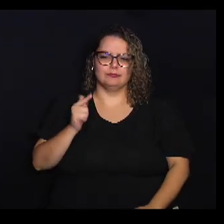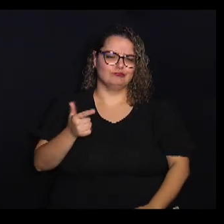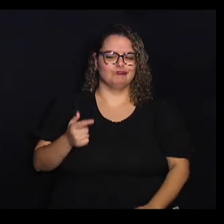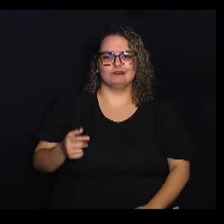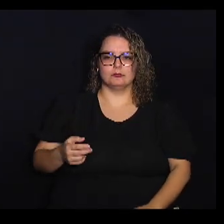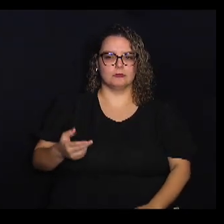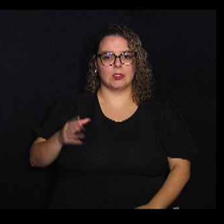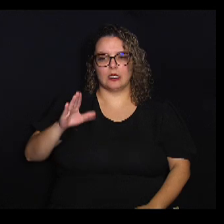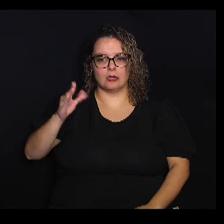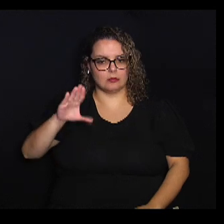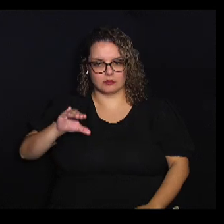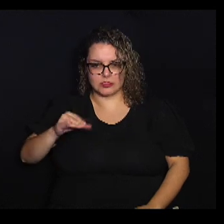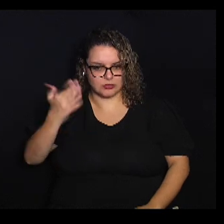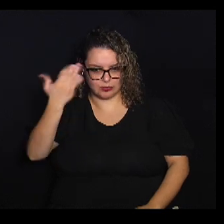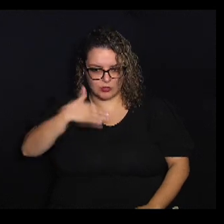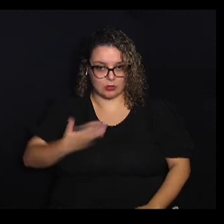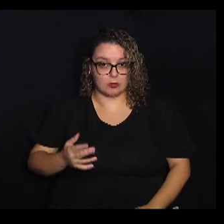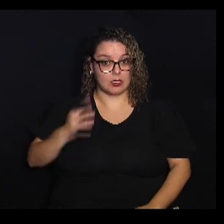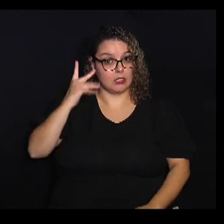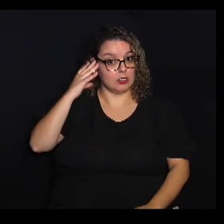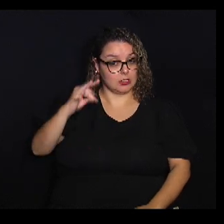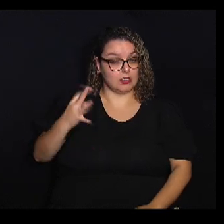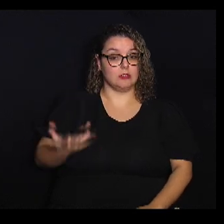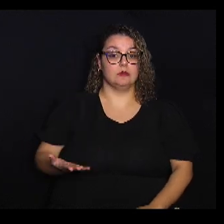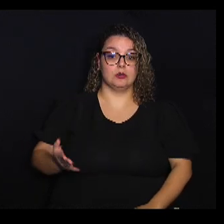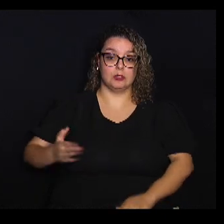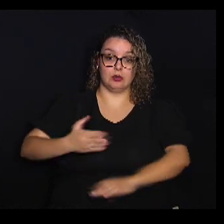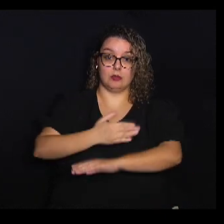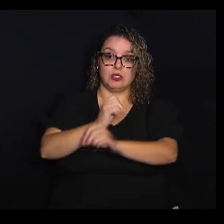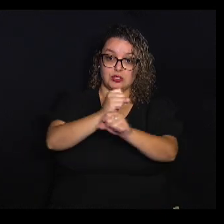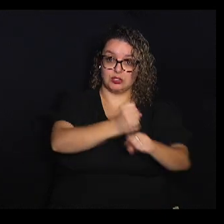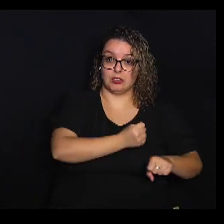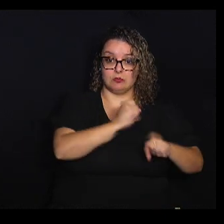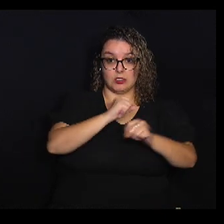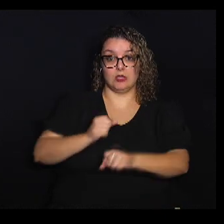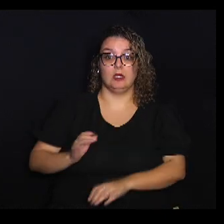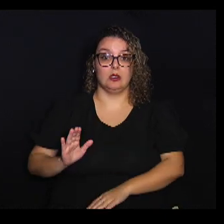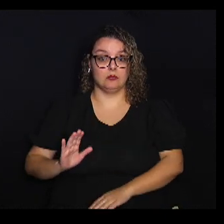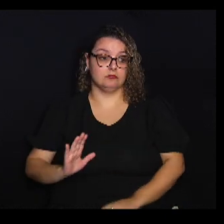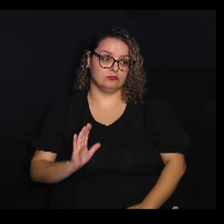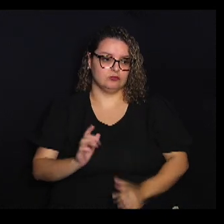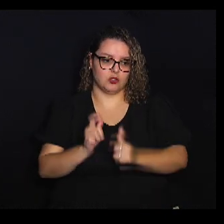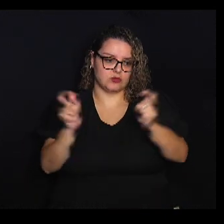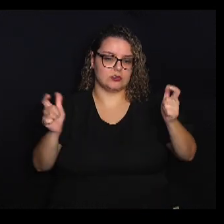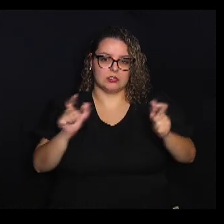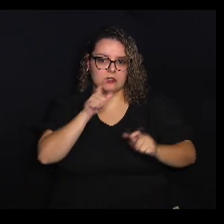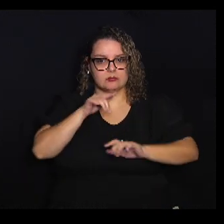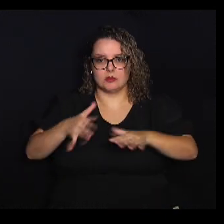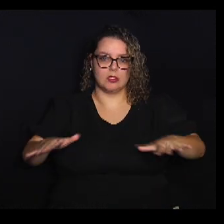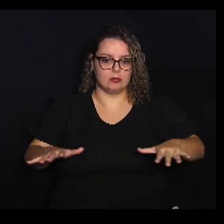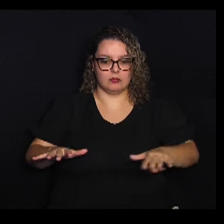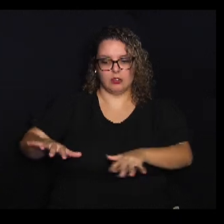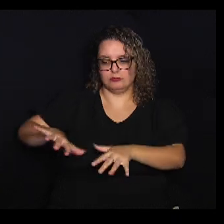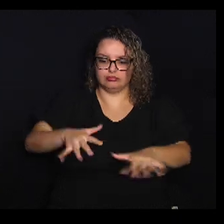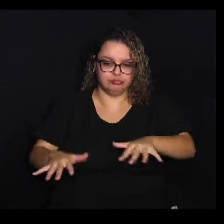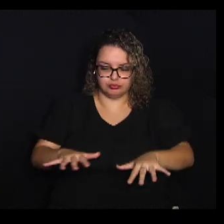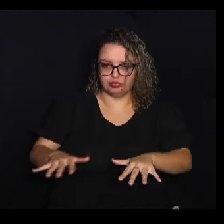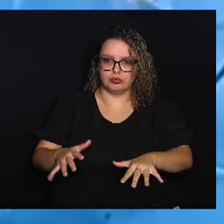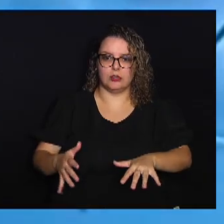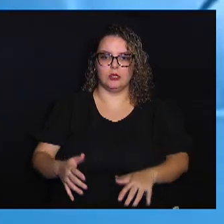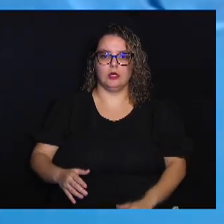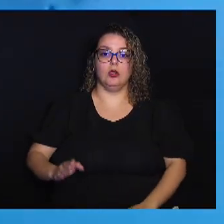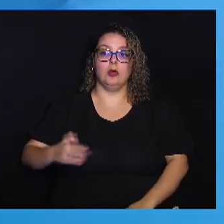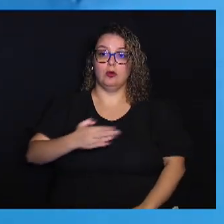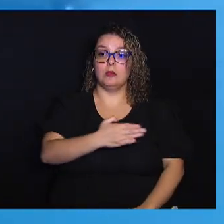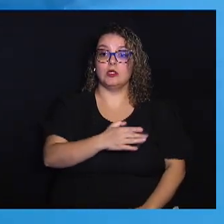evidência científica para a teoria de que os peixe-remo aparecem em torno dos grandes terremotos. Comercialmente, o peixe é descrito